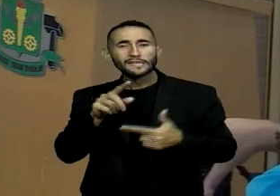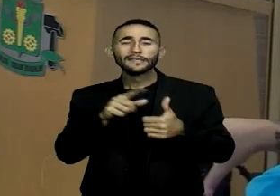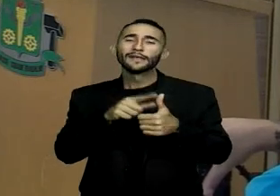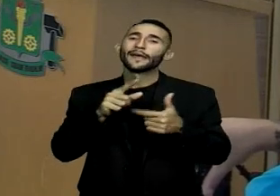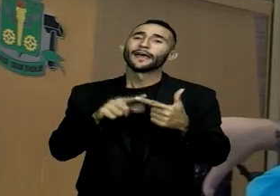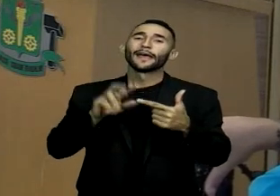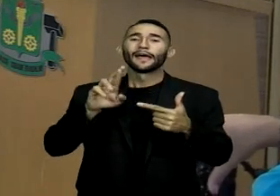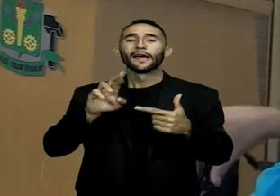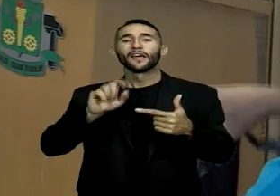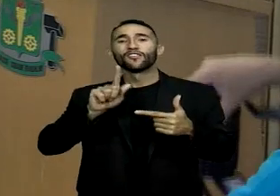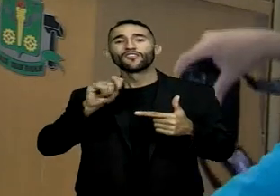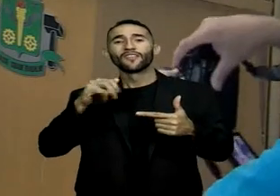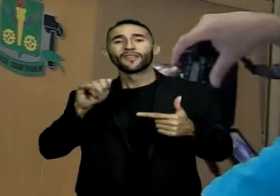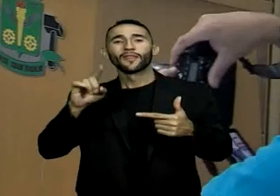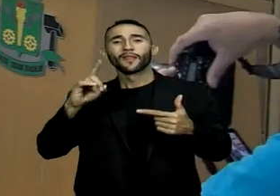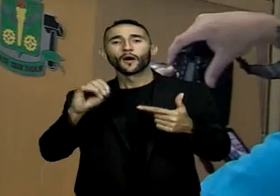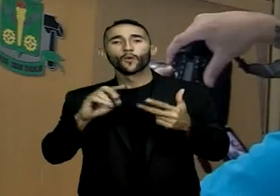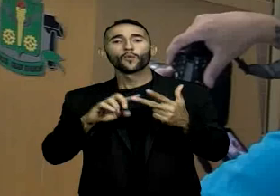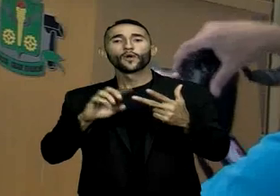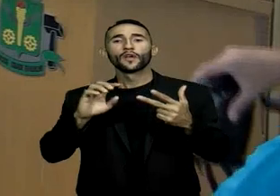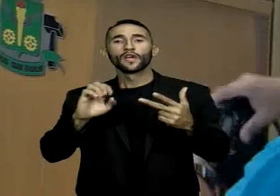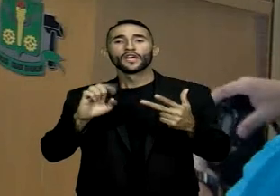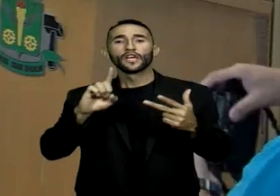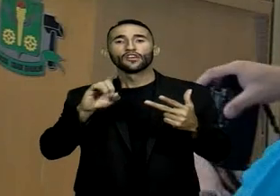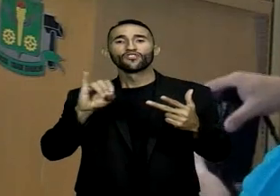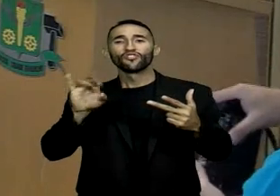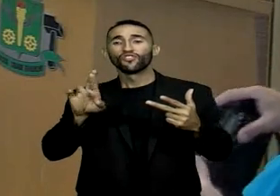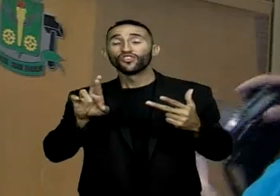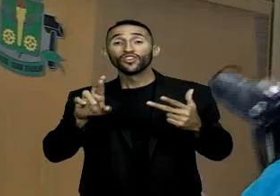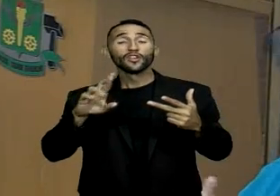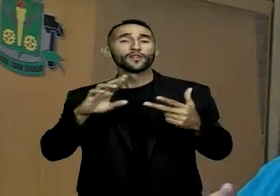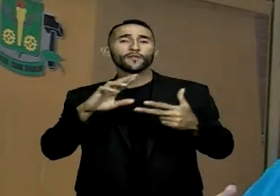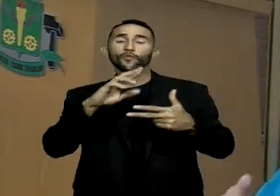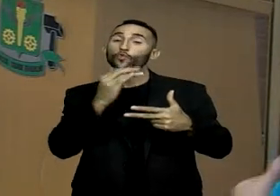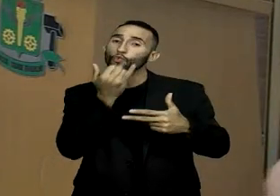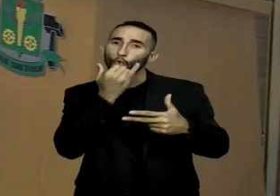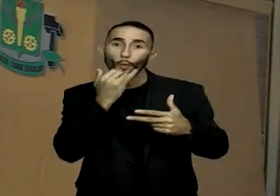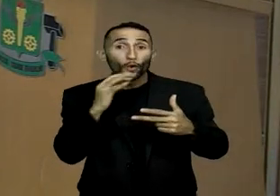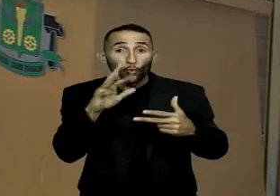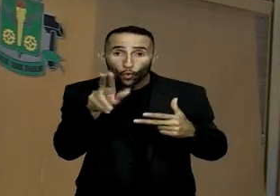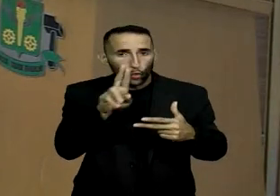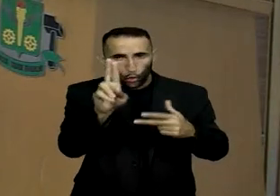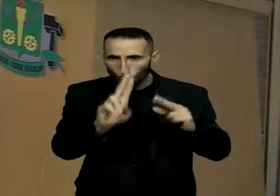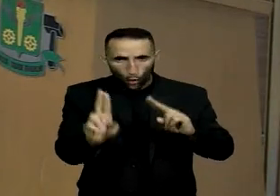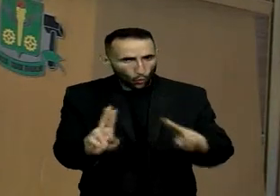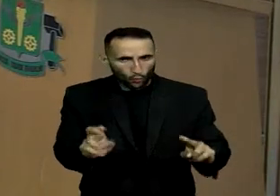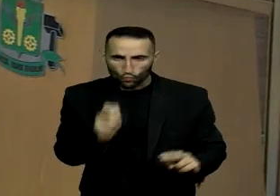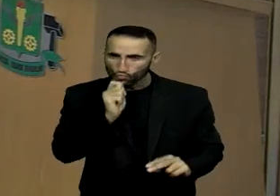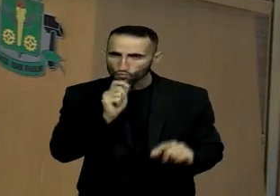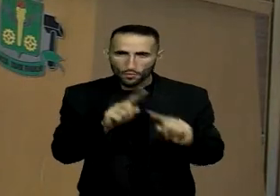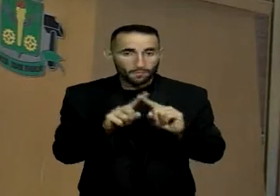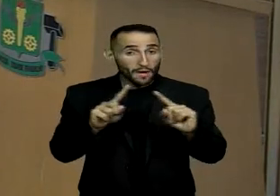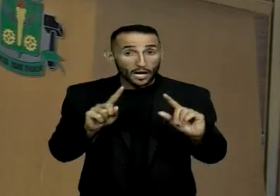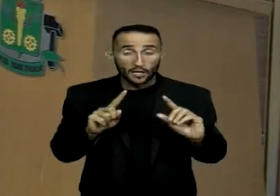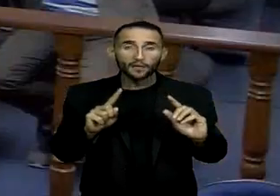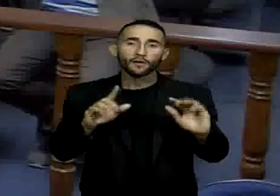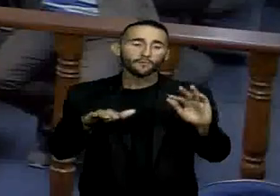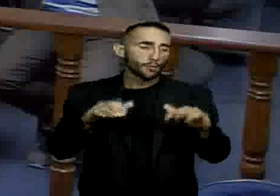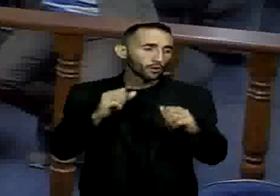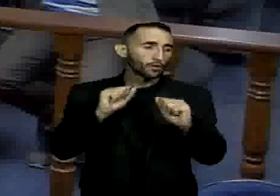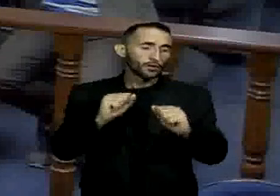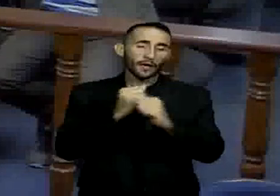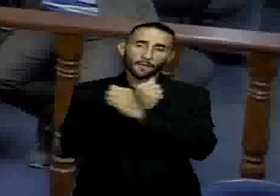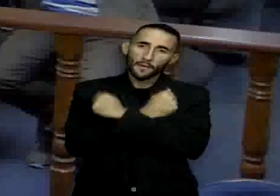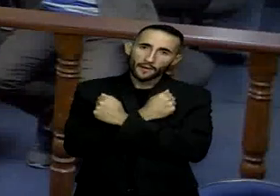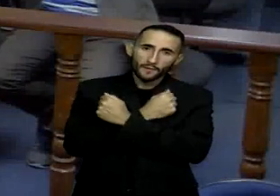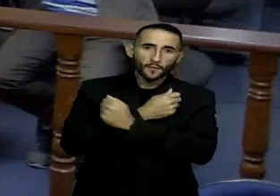Gessé, Ed Carlos, Fernando, desculpa se não estão todos os nomes aqui, mas leva um abraço para aqueles que muitas vezes não puderam